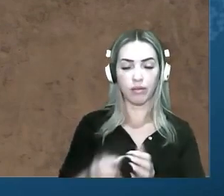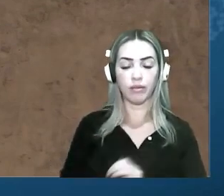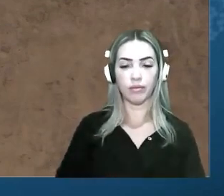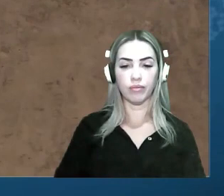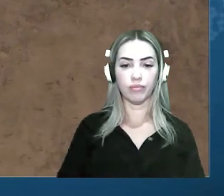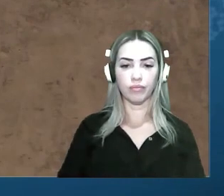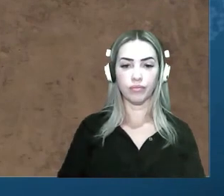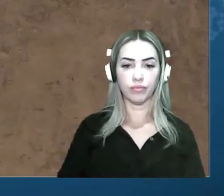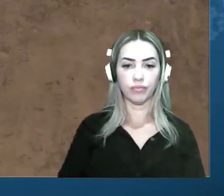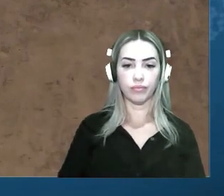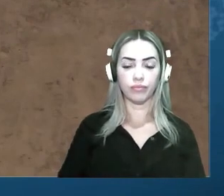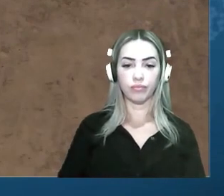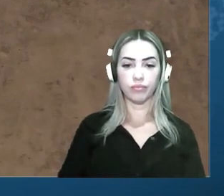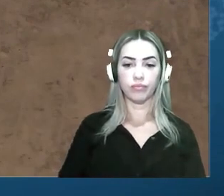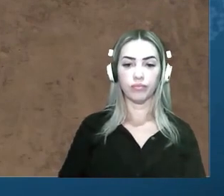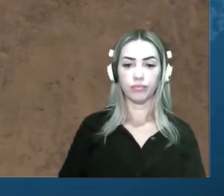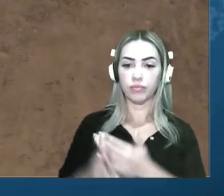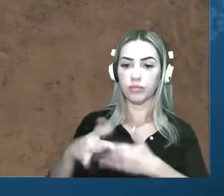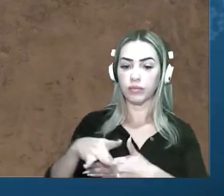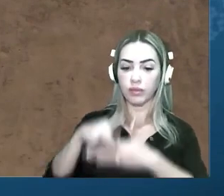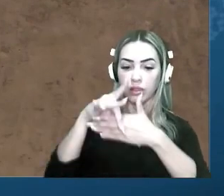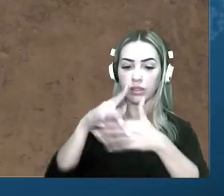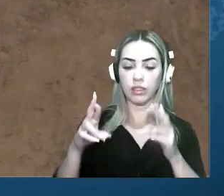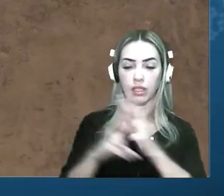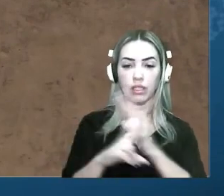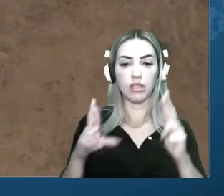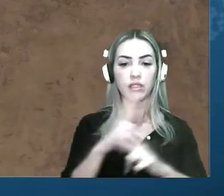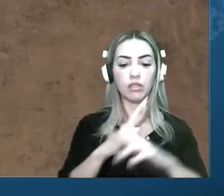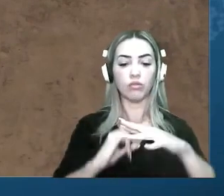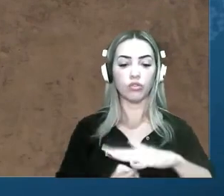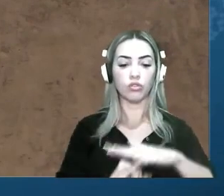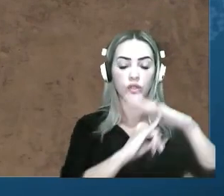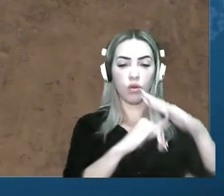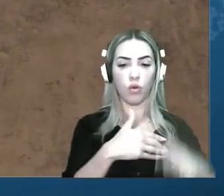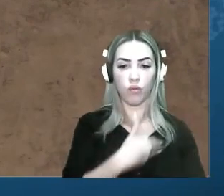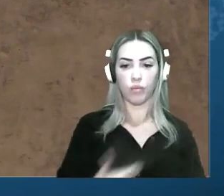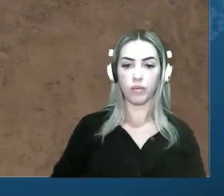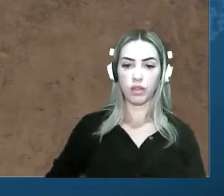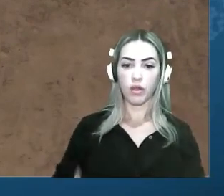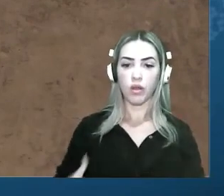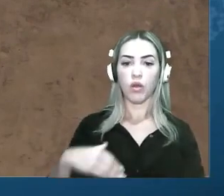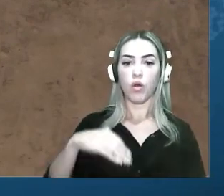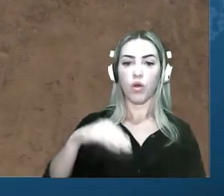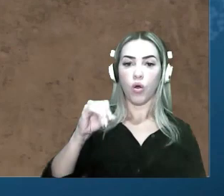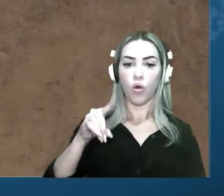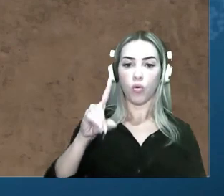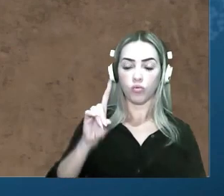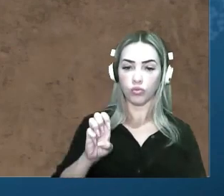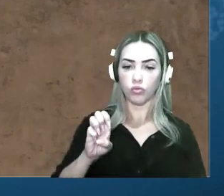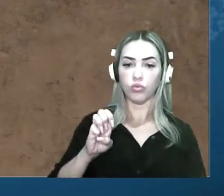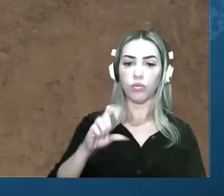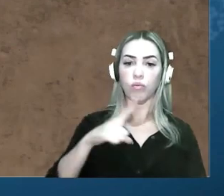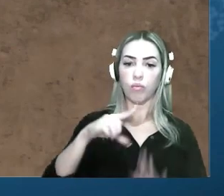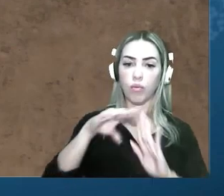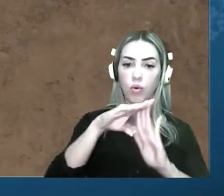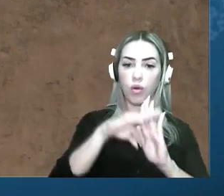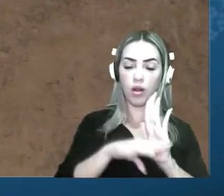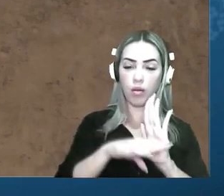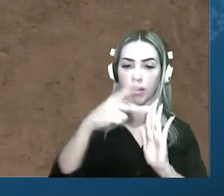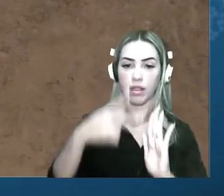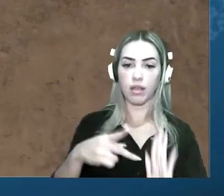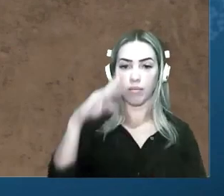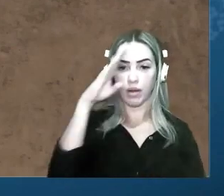O líder de Relações Institucionais e Governamentais do World Mosquito Program Brasil,